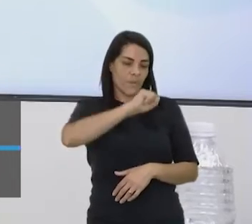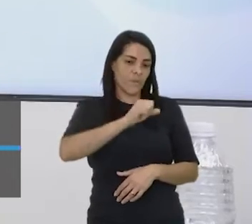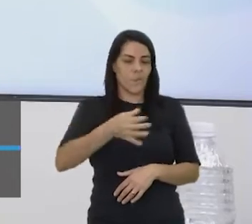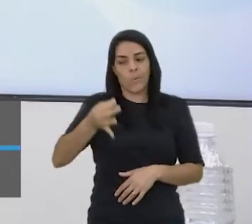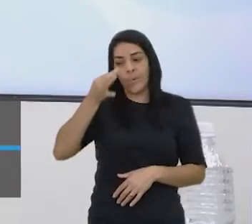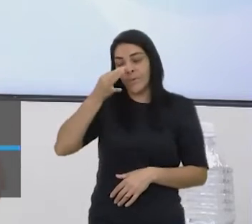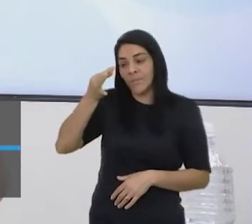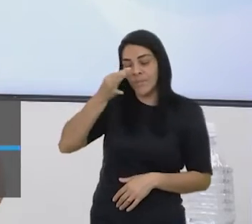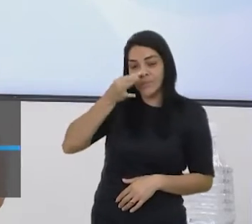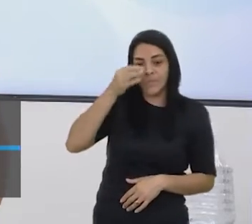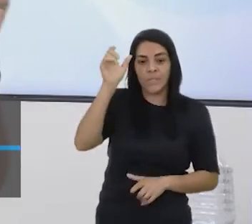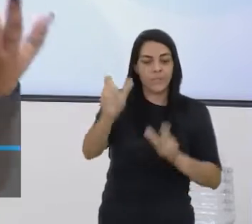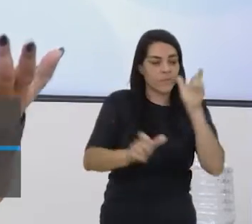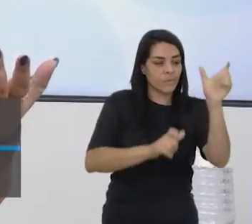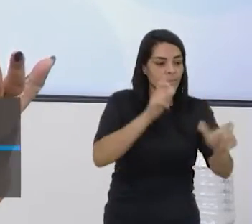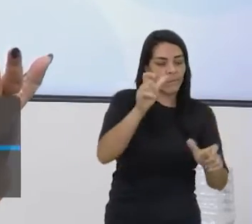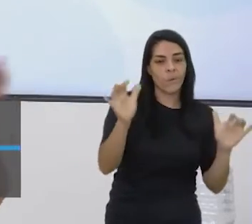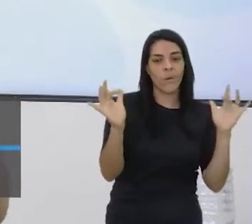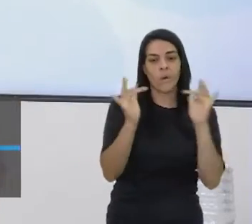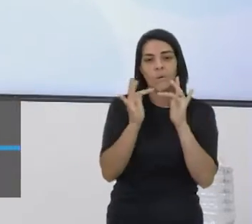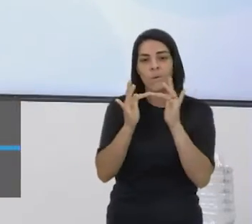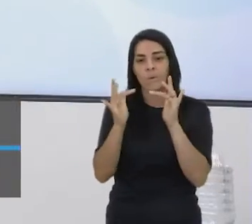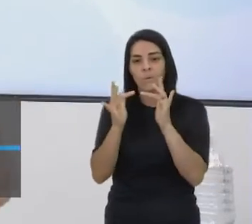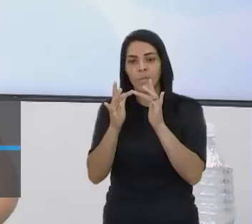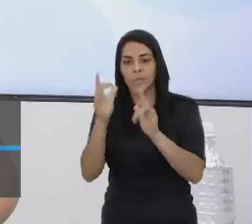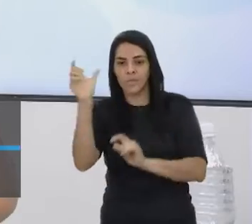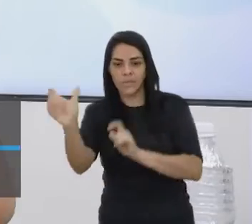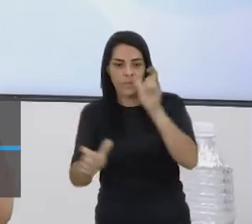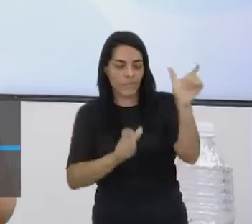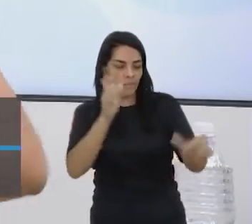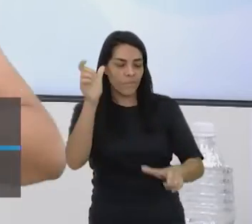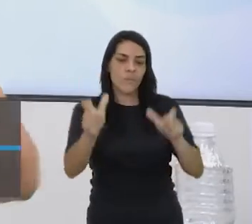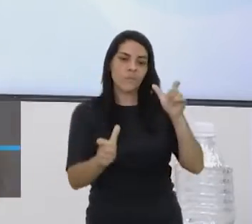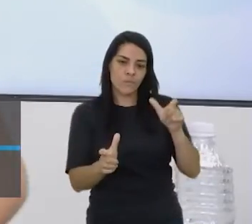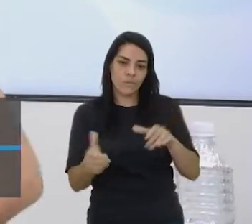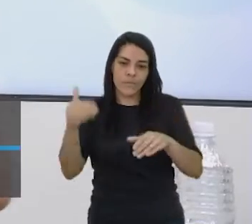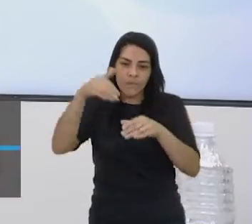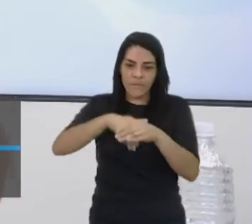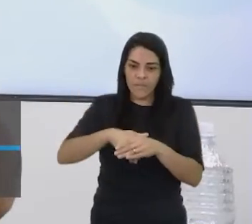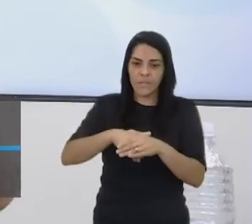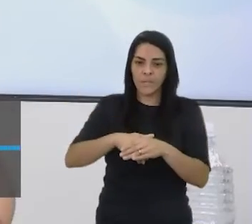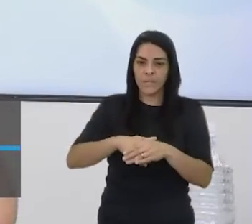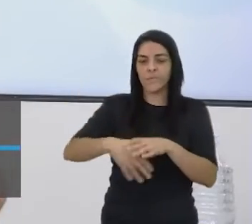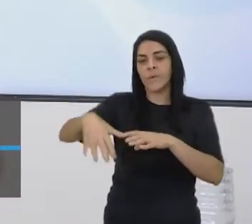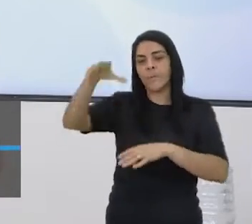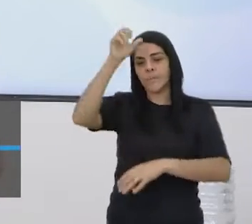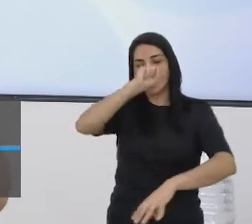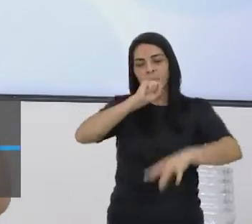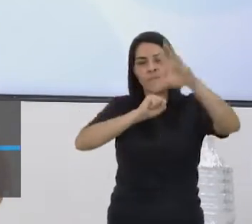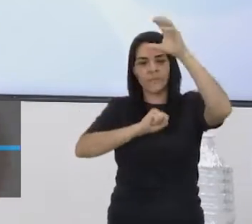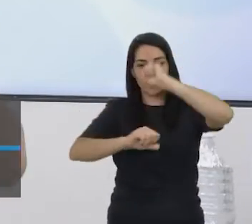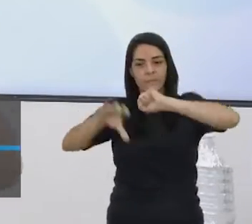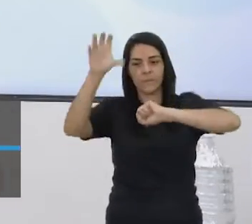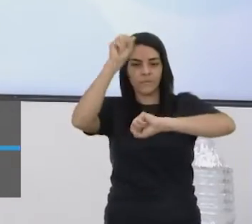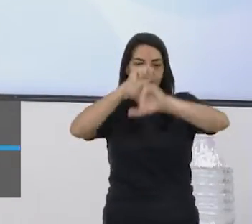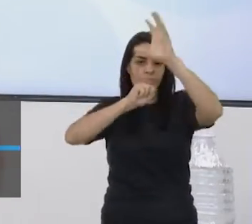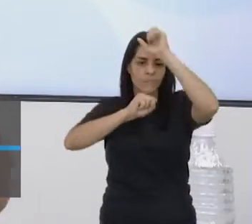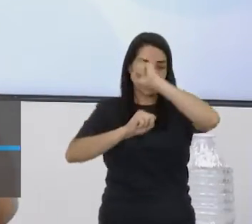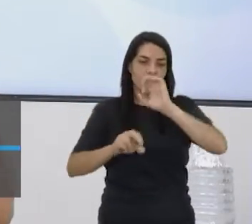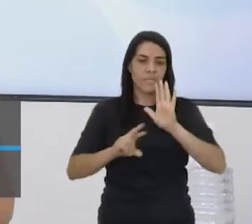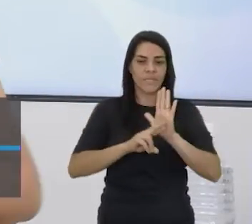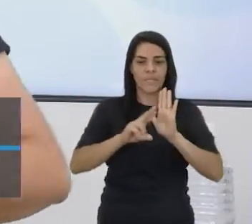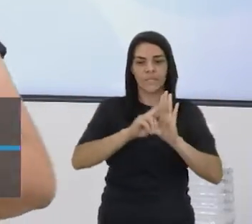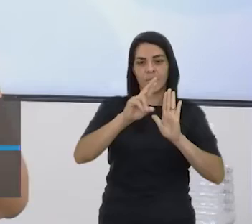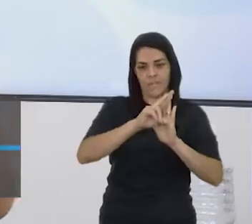observando as pessoas tendo contato com essas pessoas que já estavam inseridas ali e eu fui aprendendo né Essas regras